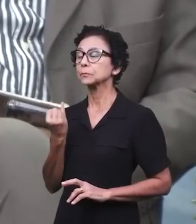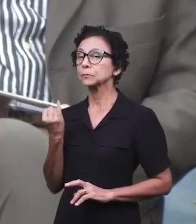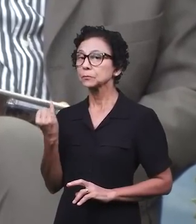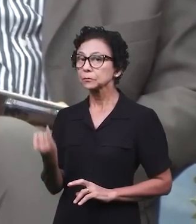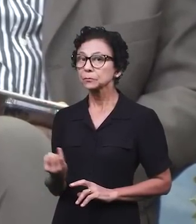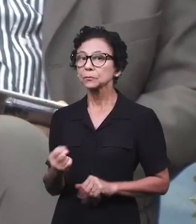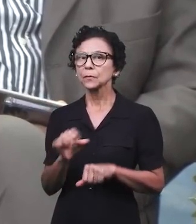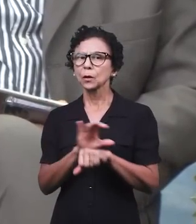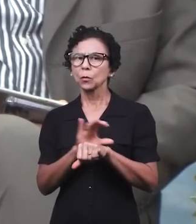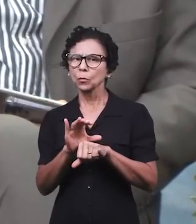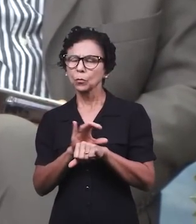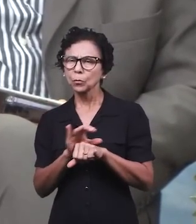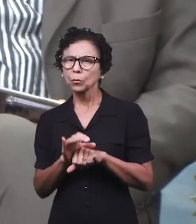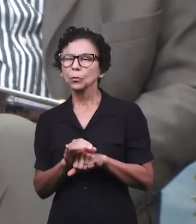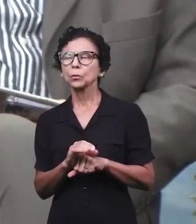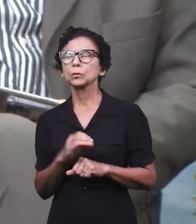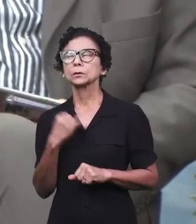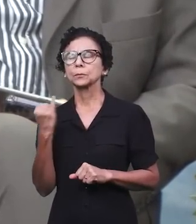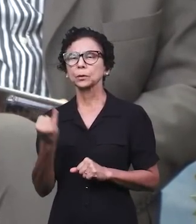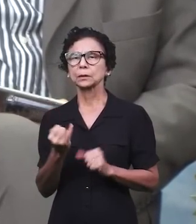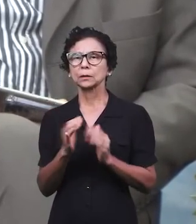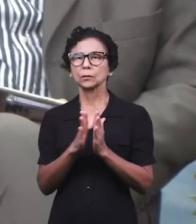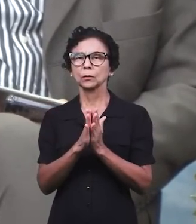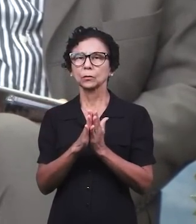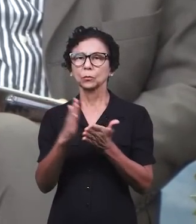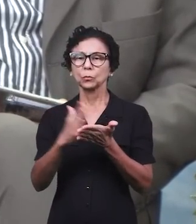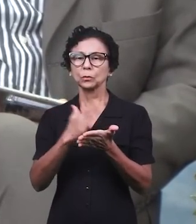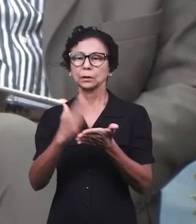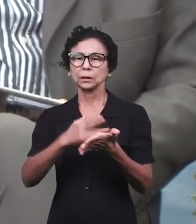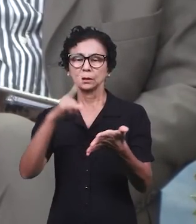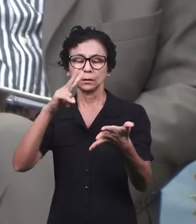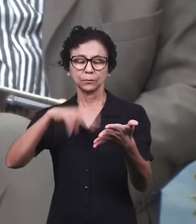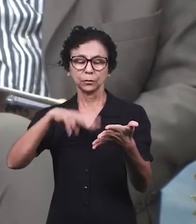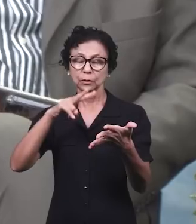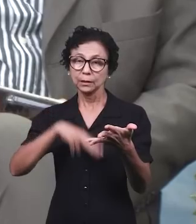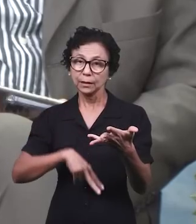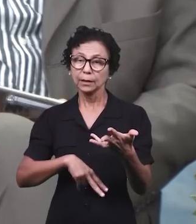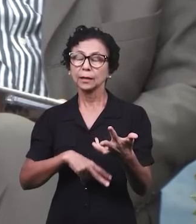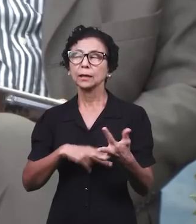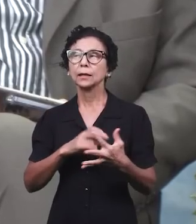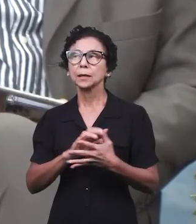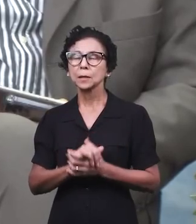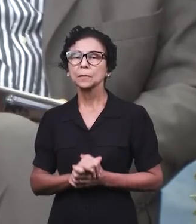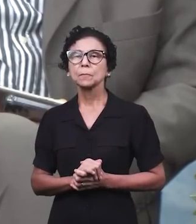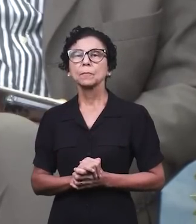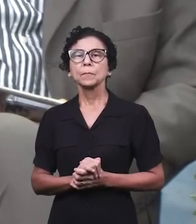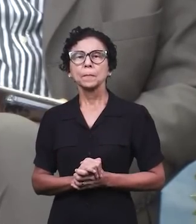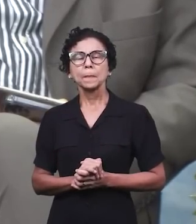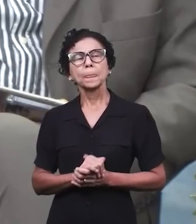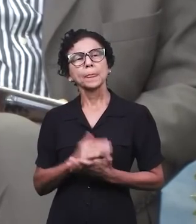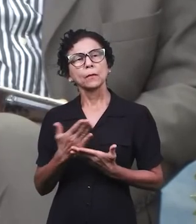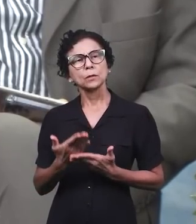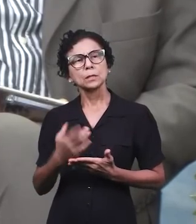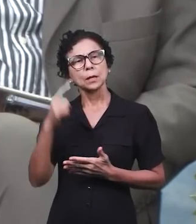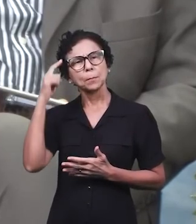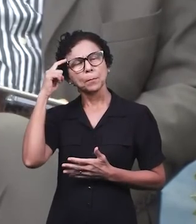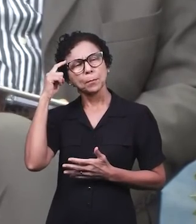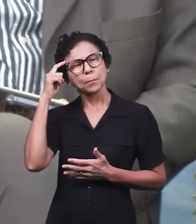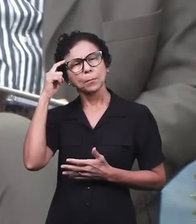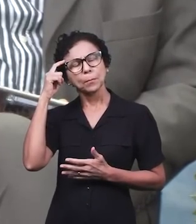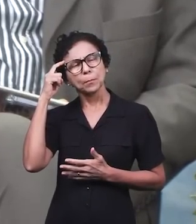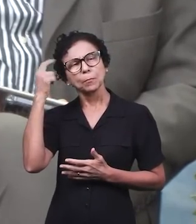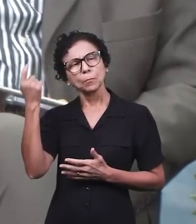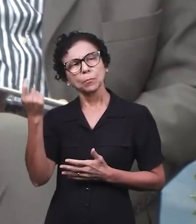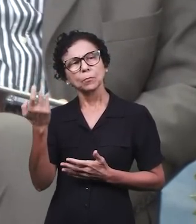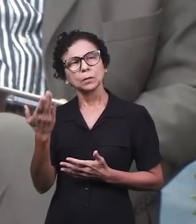curso, ler um bom livro nessa área, consegue desconstruir, muitas vezes, um pensamento ou uma